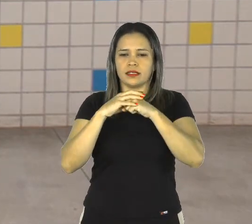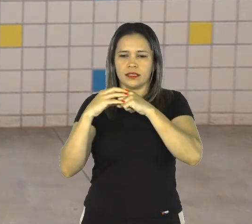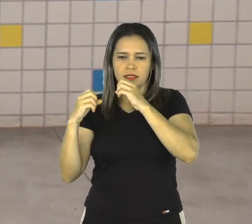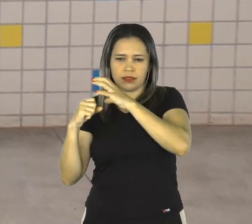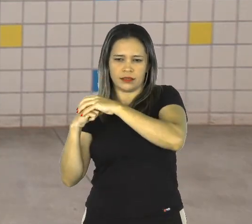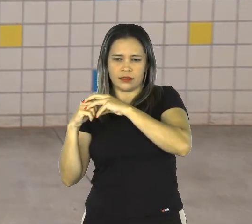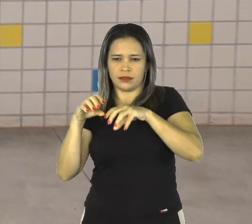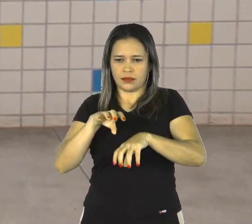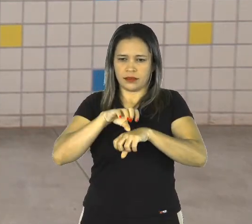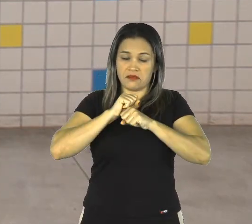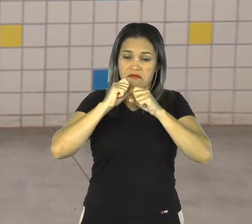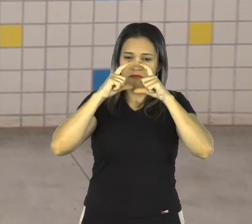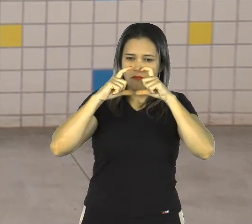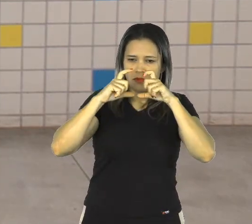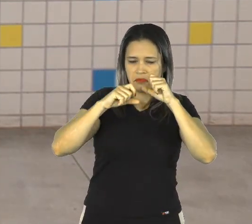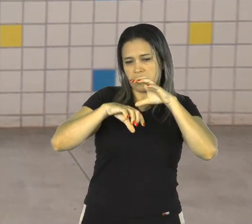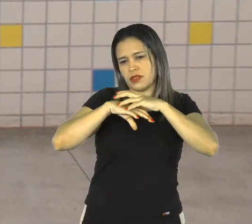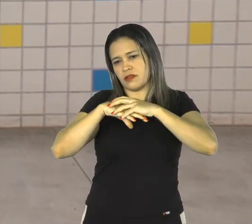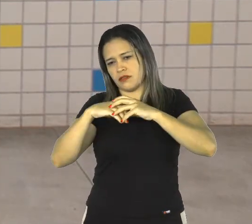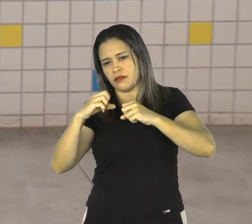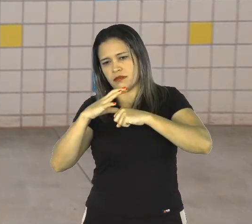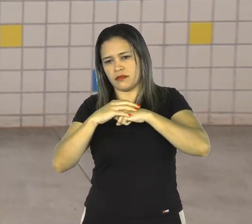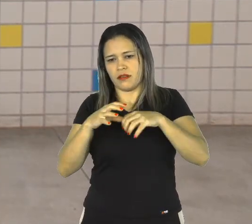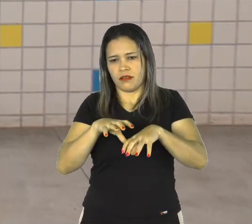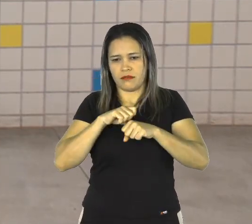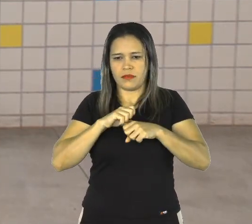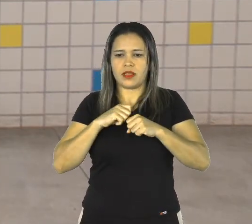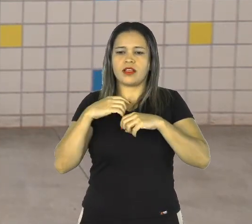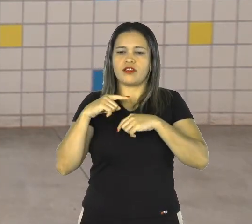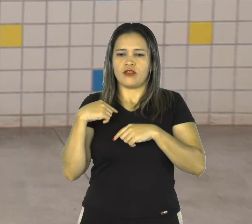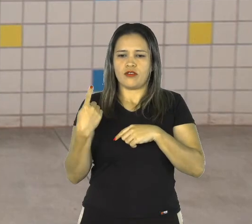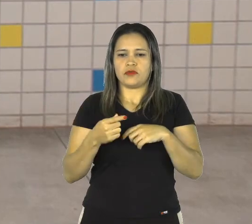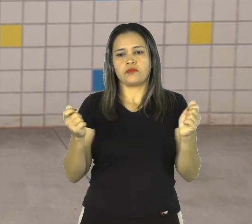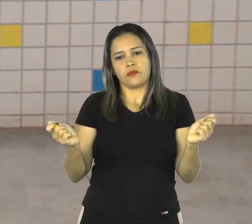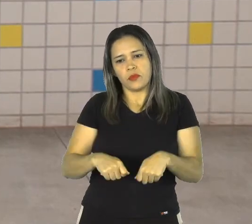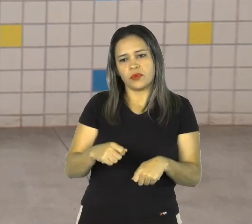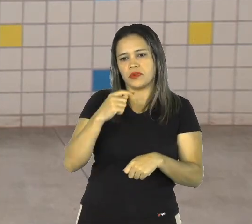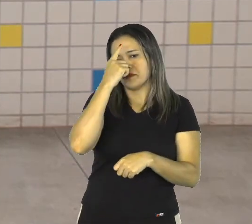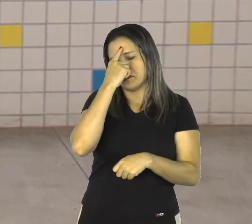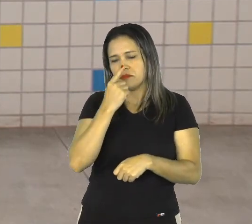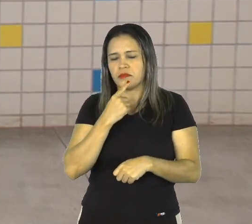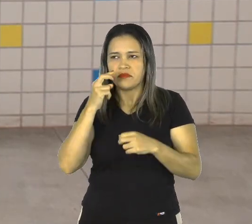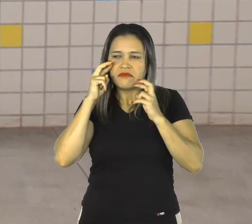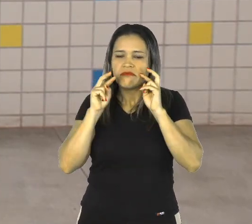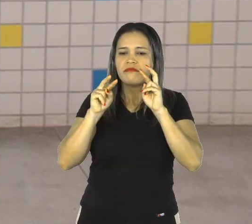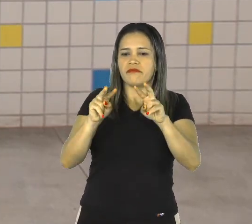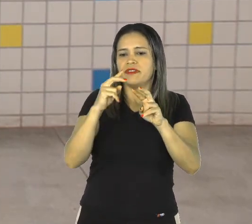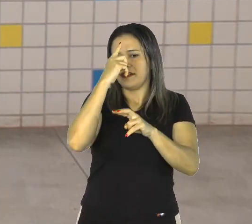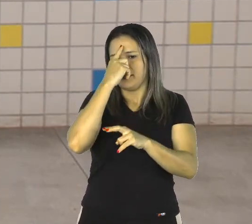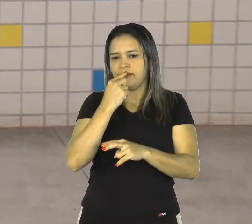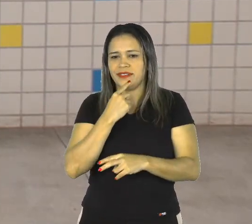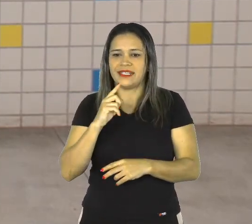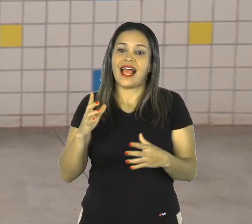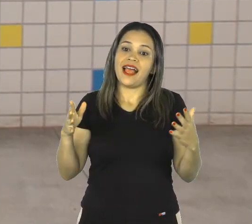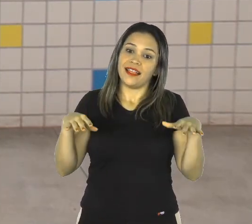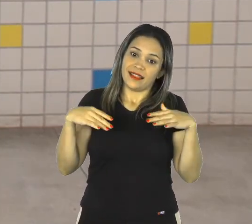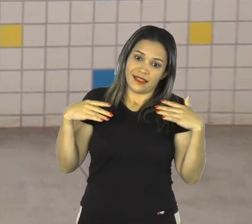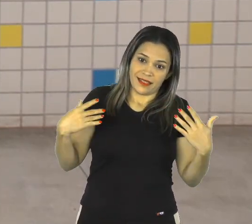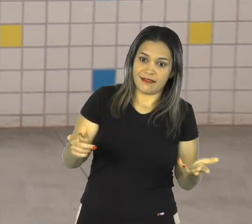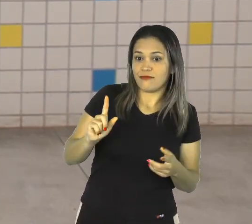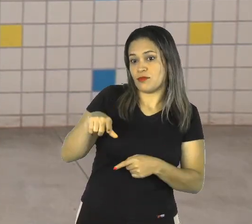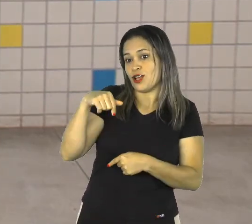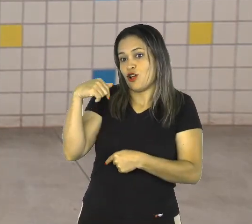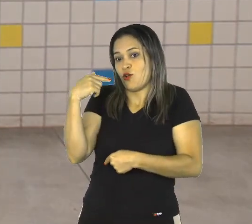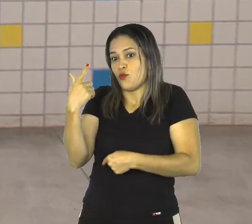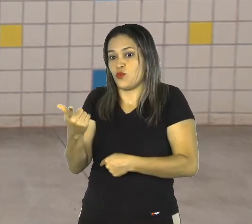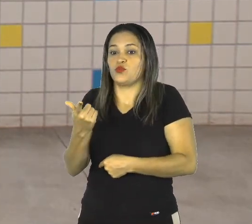receptoras, fotorreceptoras, e a partir disso processemos a imagem. Então, assim, aí tem uma outra coisinha